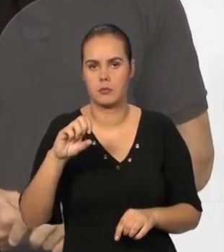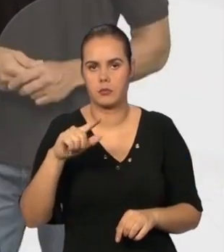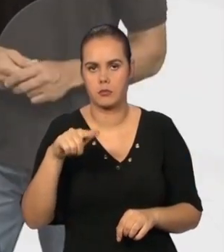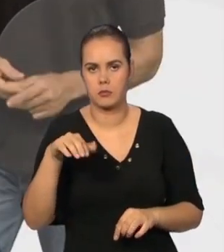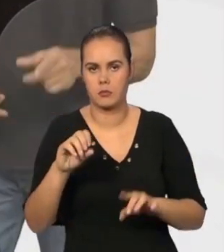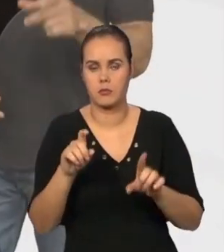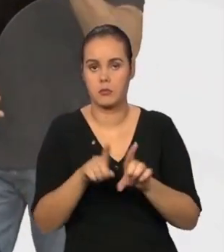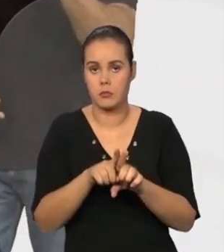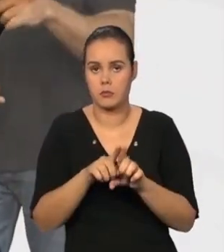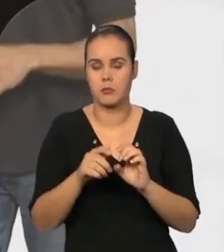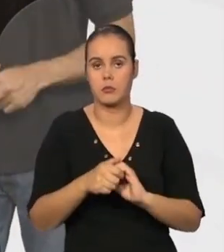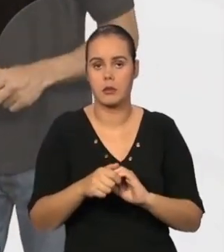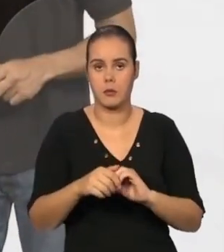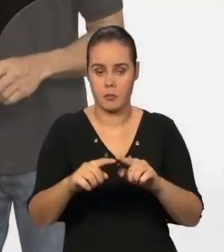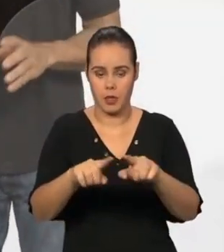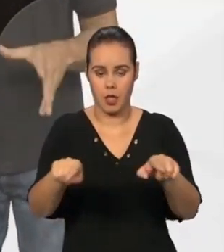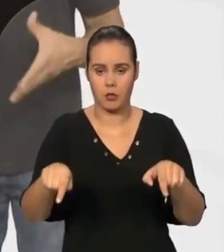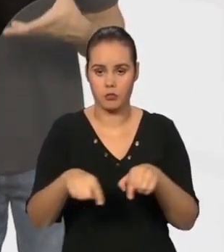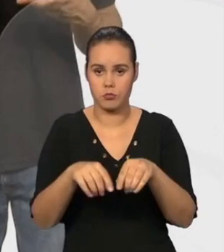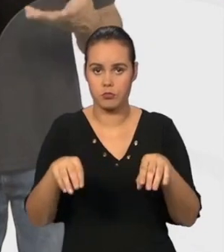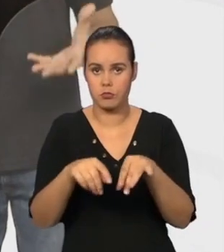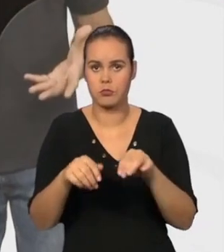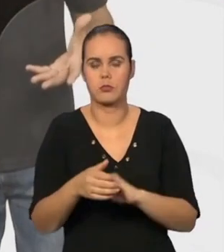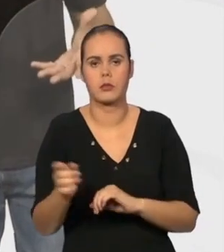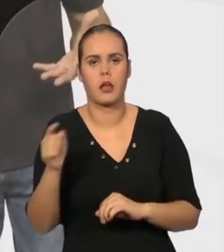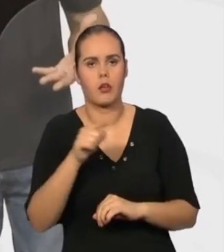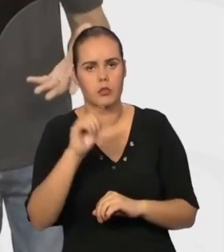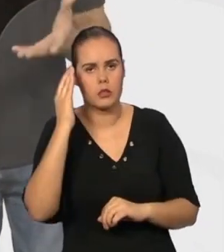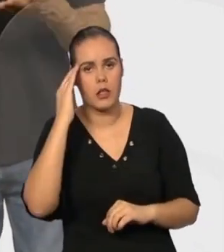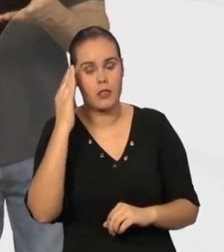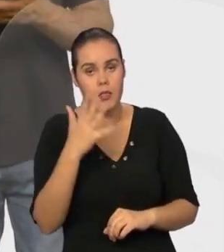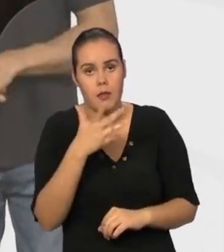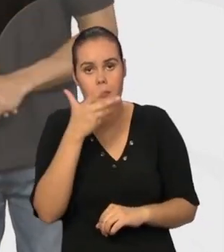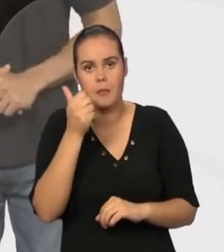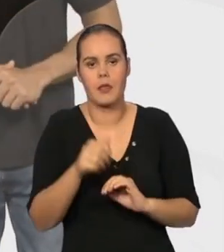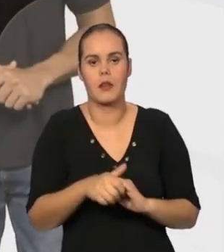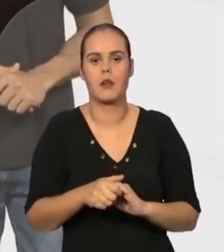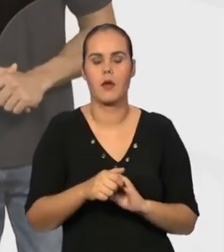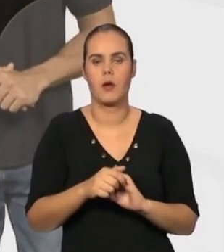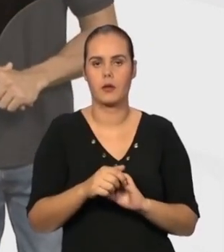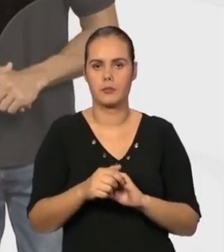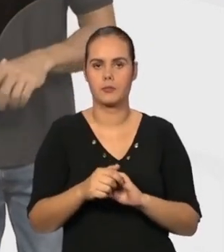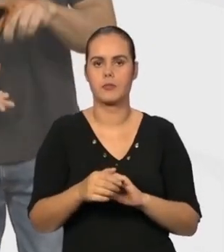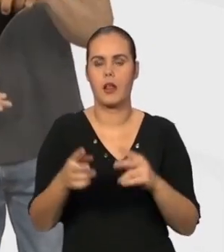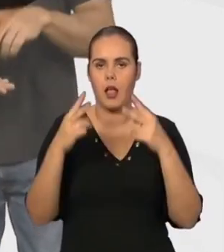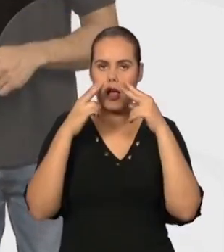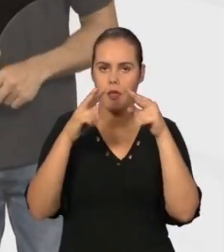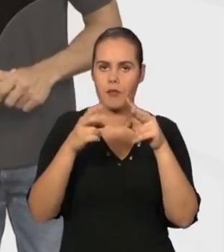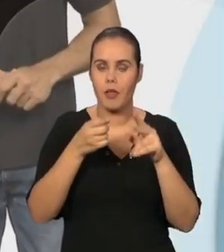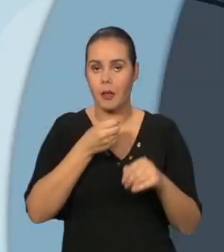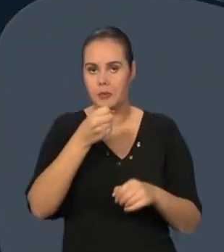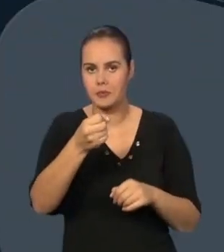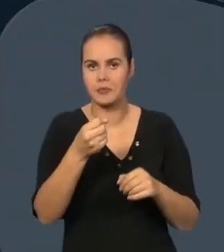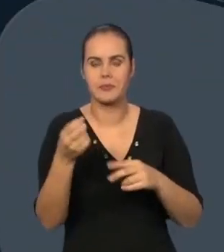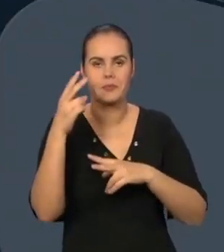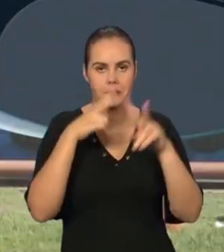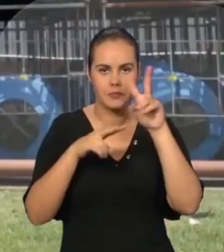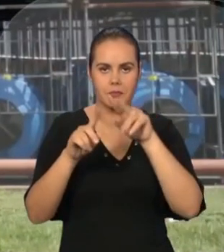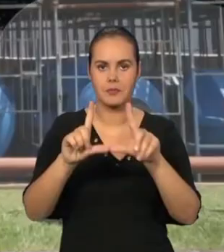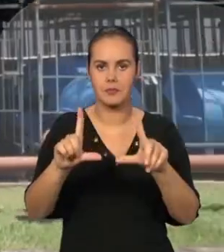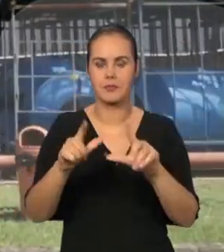terreno. Inclusive, para você entender melhor como os reservatórios funcionam, eu separei essa reportagem aqui. Acompanhe.